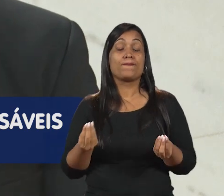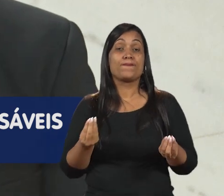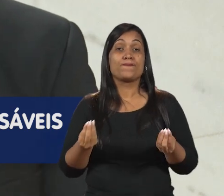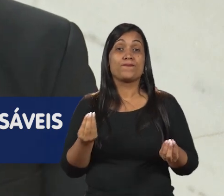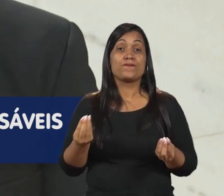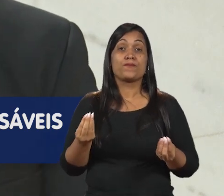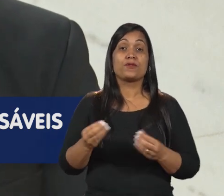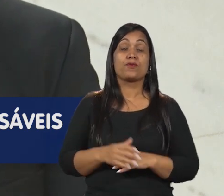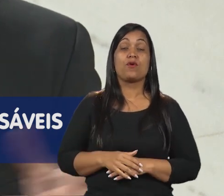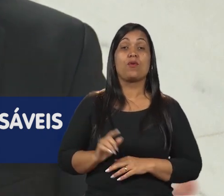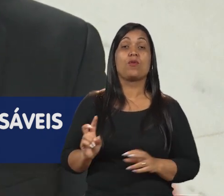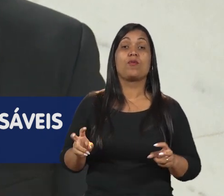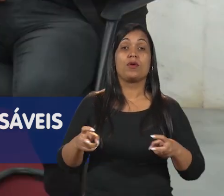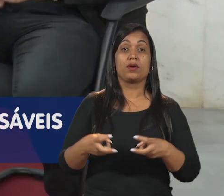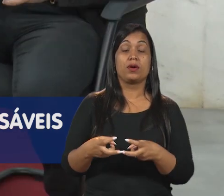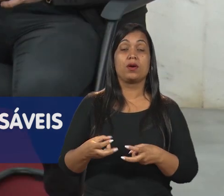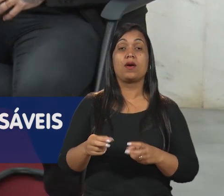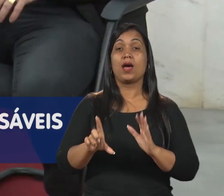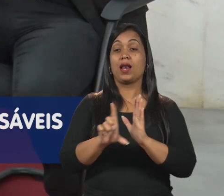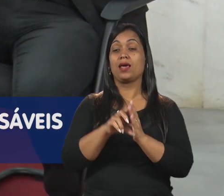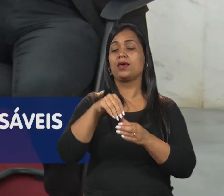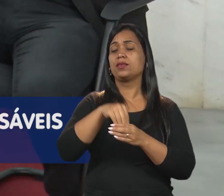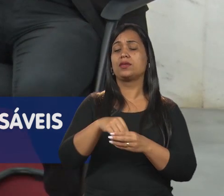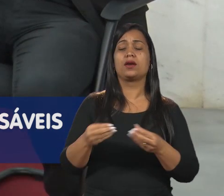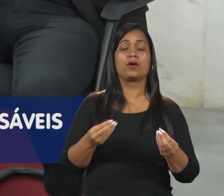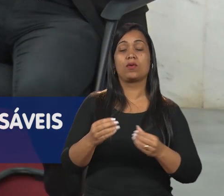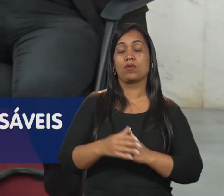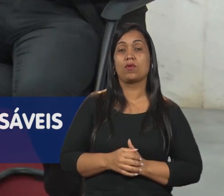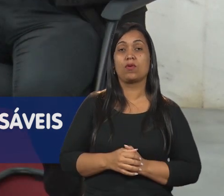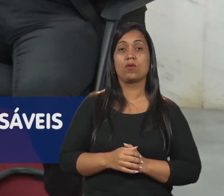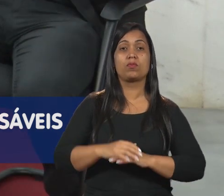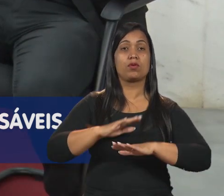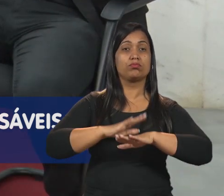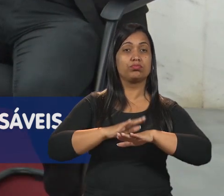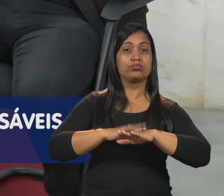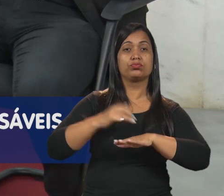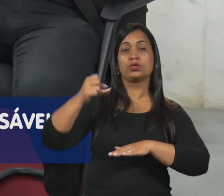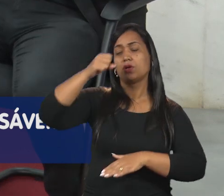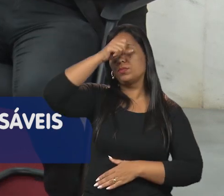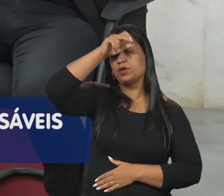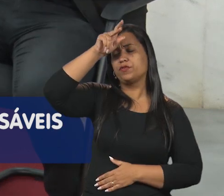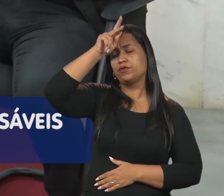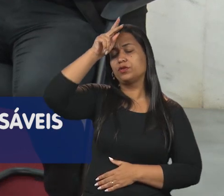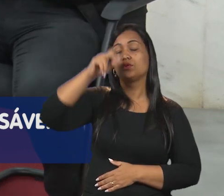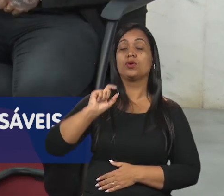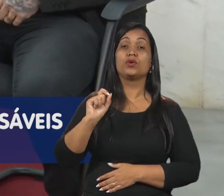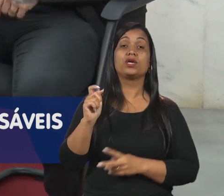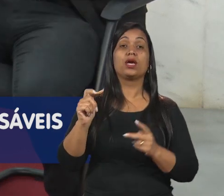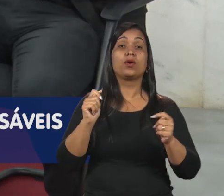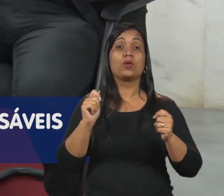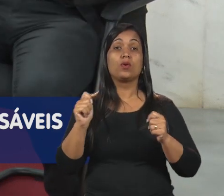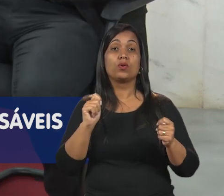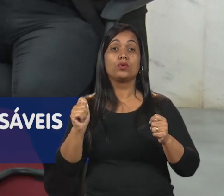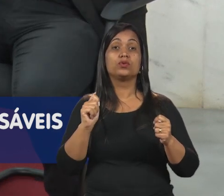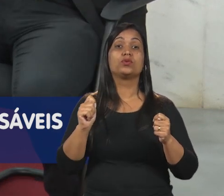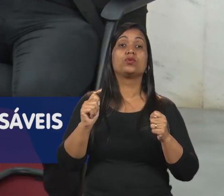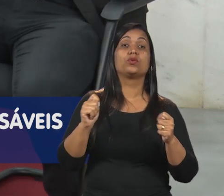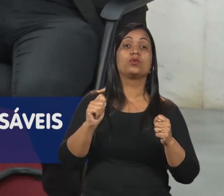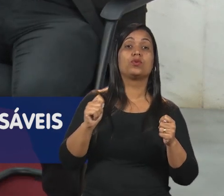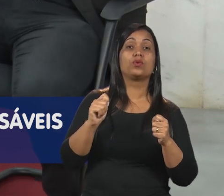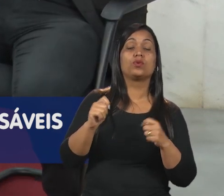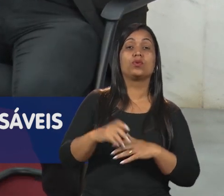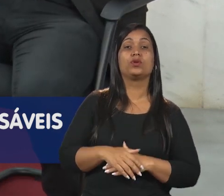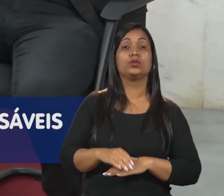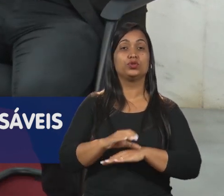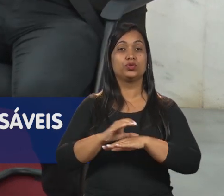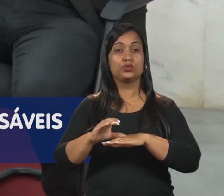o ritmo de uma Câmara, o que é o regimento, qual que é a função real do Executivo, o que é controle de constitucionalidade, né? Quais